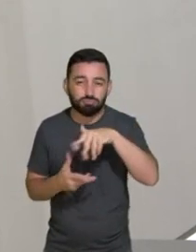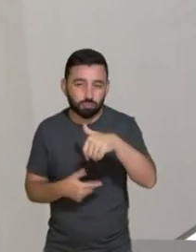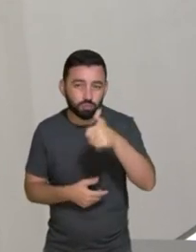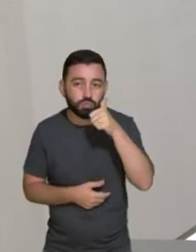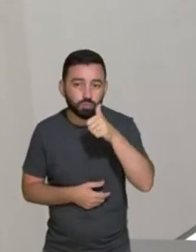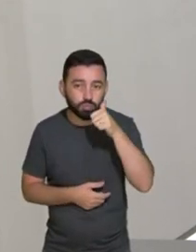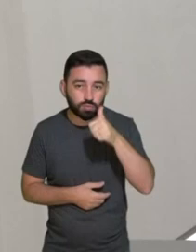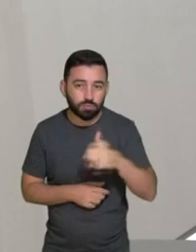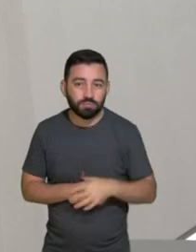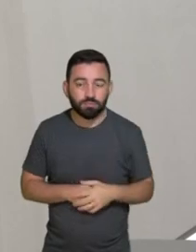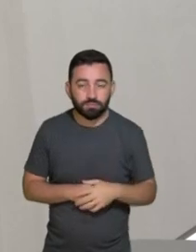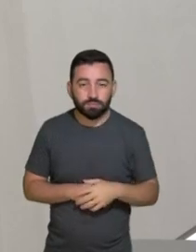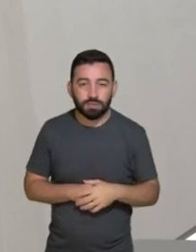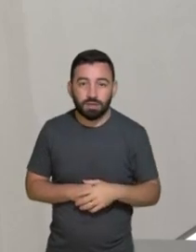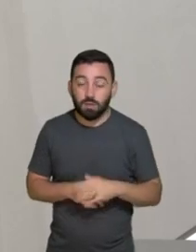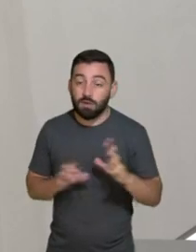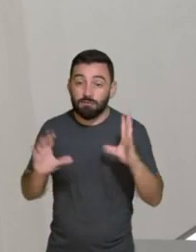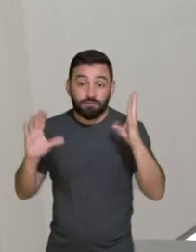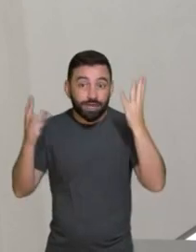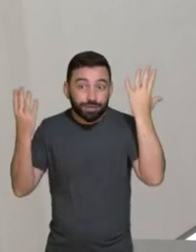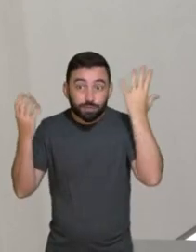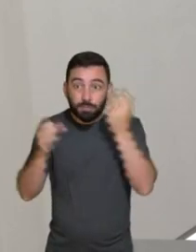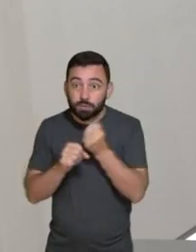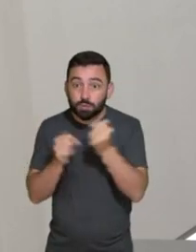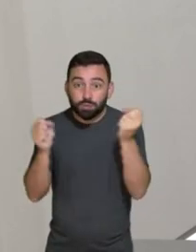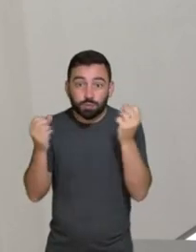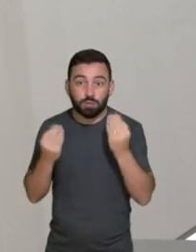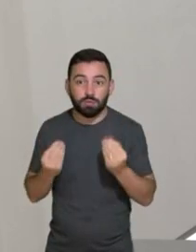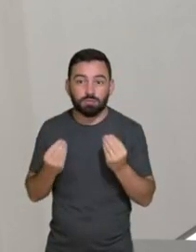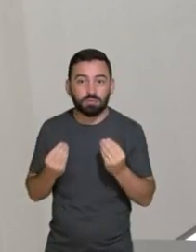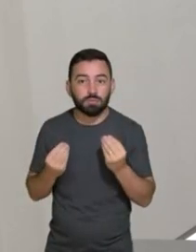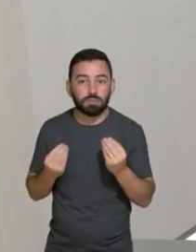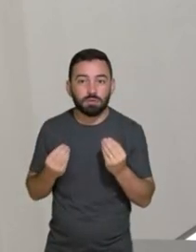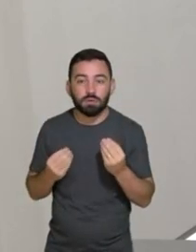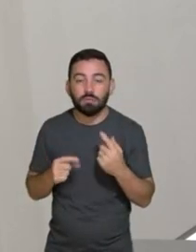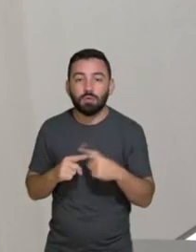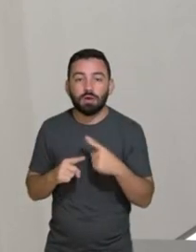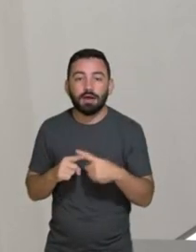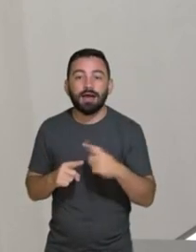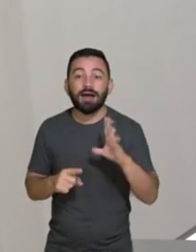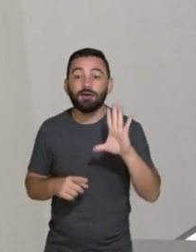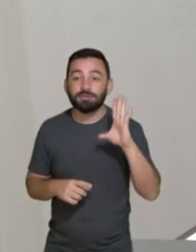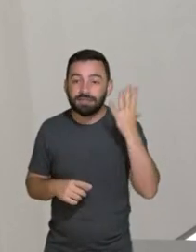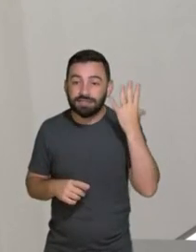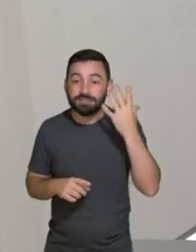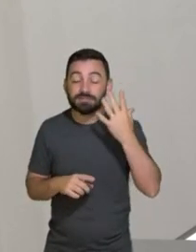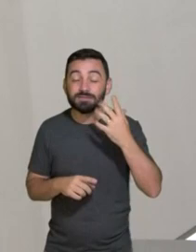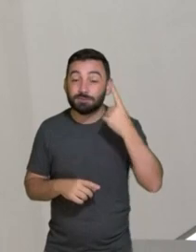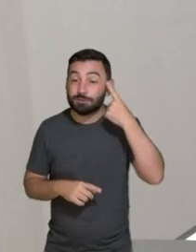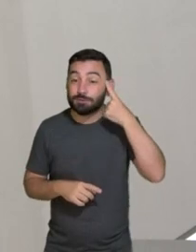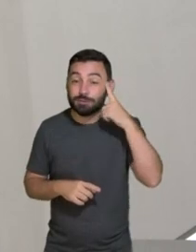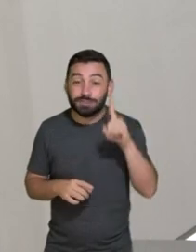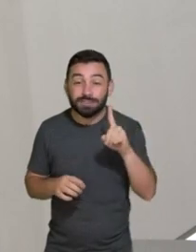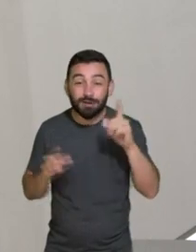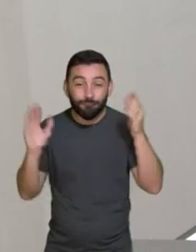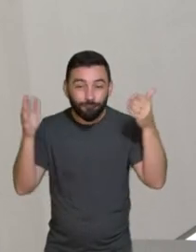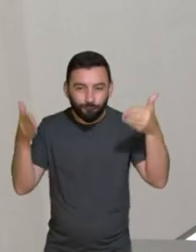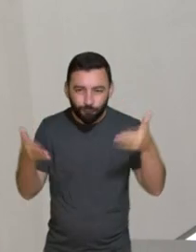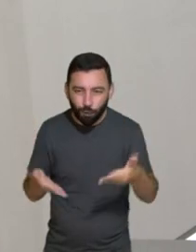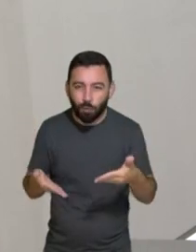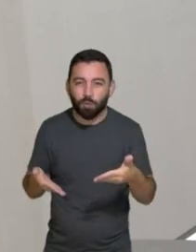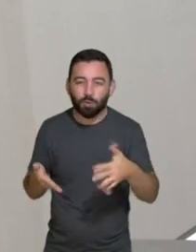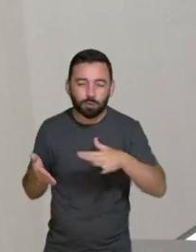Esse evento foi ainda mais absurdo por ocorrer justamente num dia que é dedicado